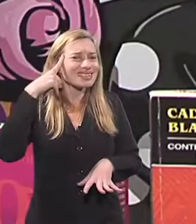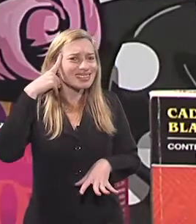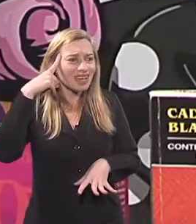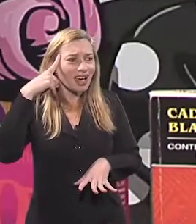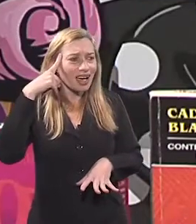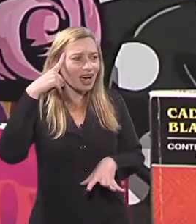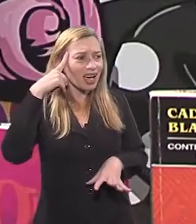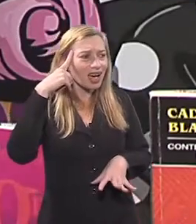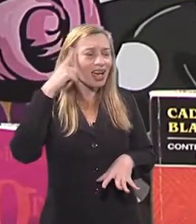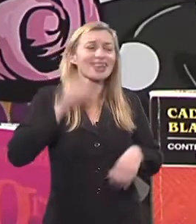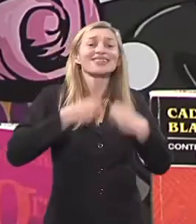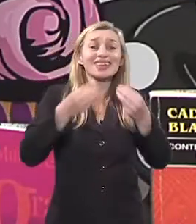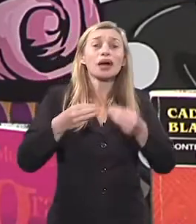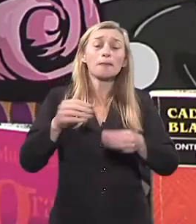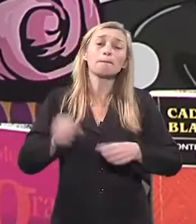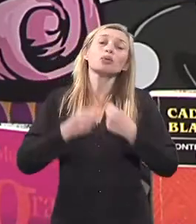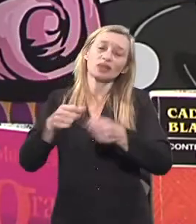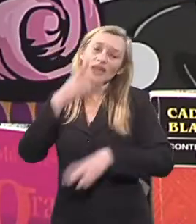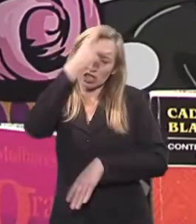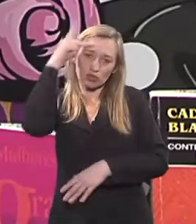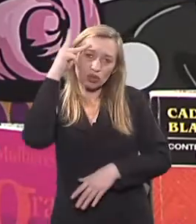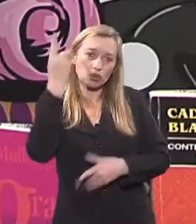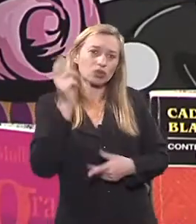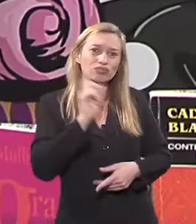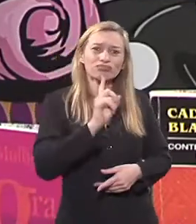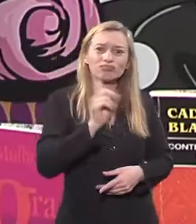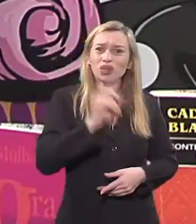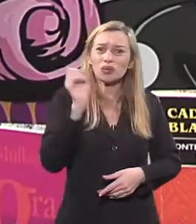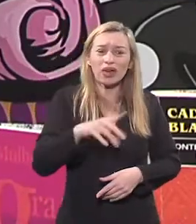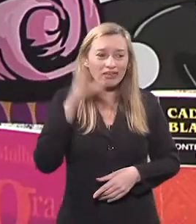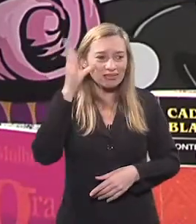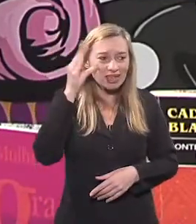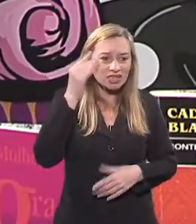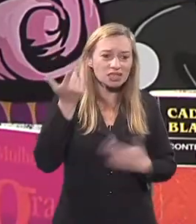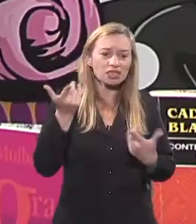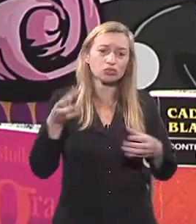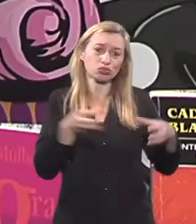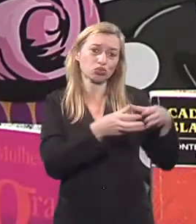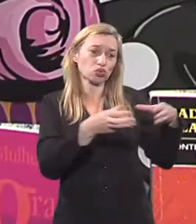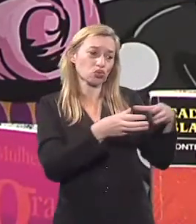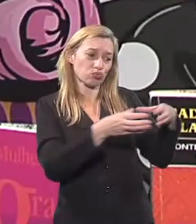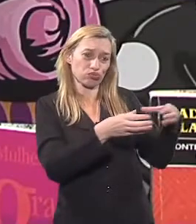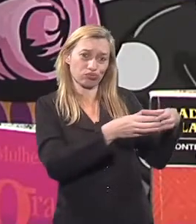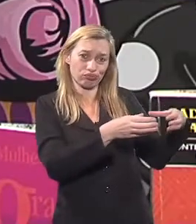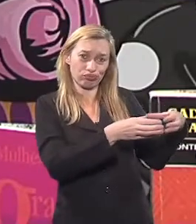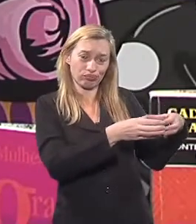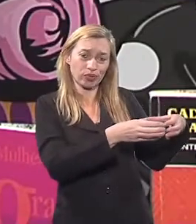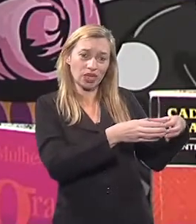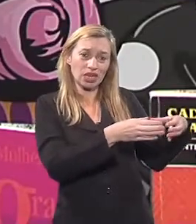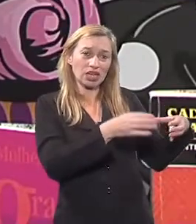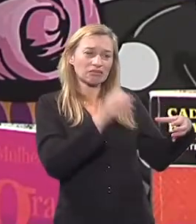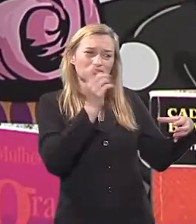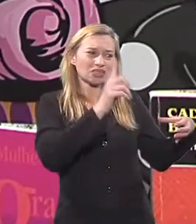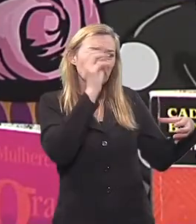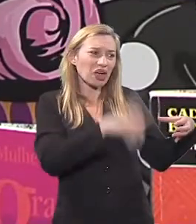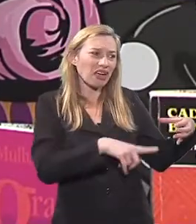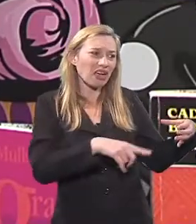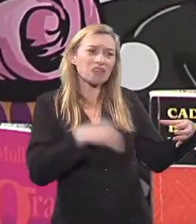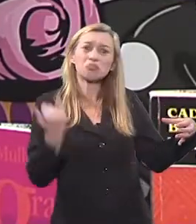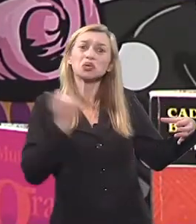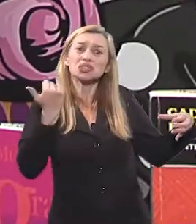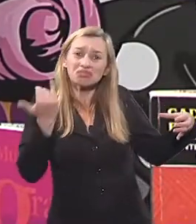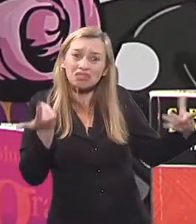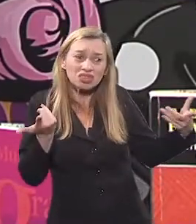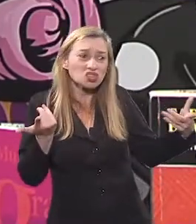repensar isso é dar poder a essas pessoas. Isso não é interessante para uma série de grupos, né? Isso não